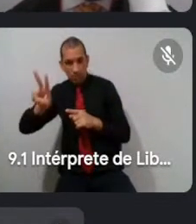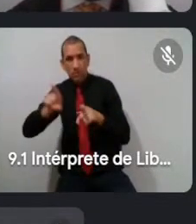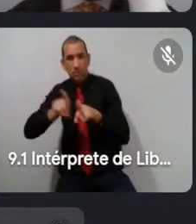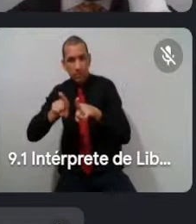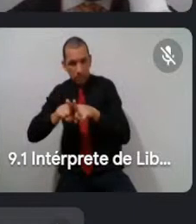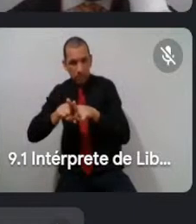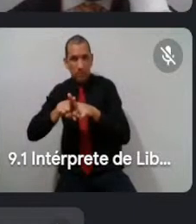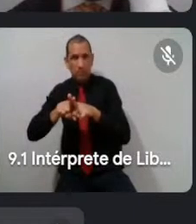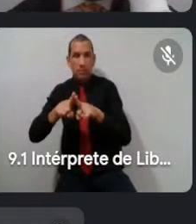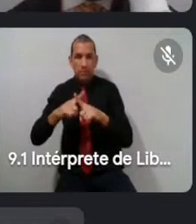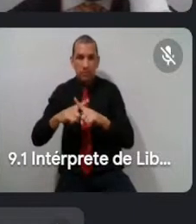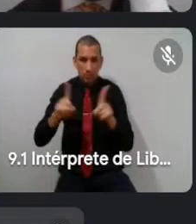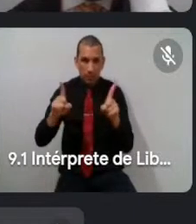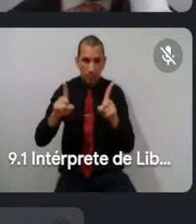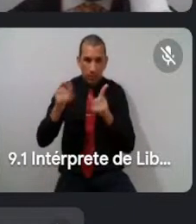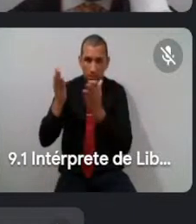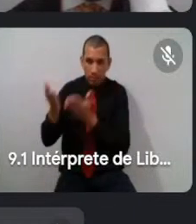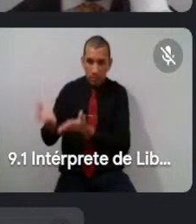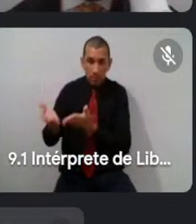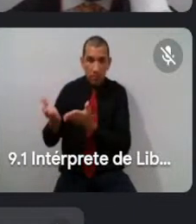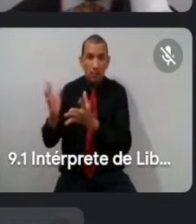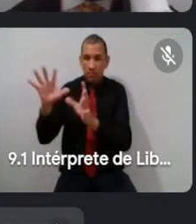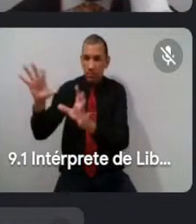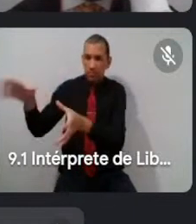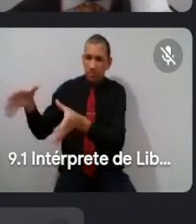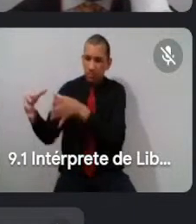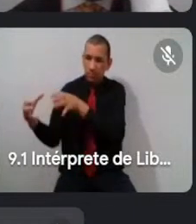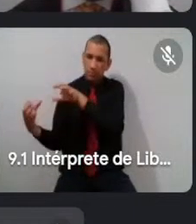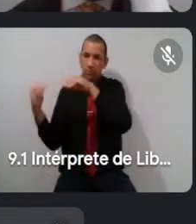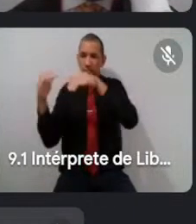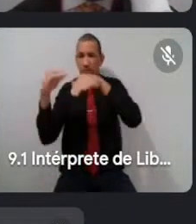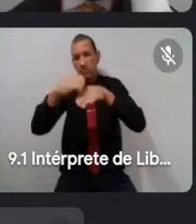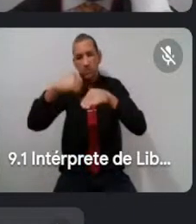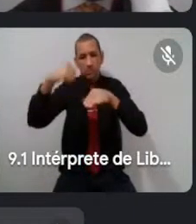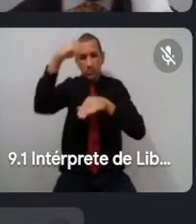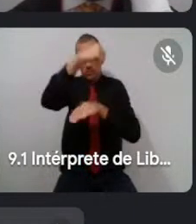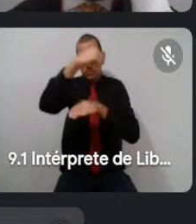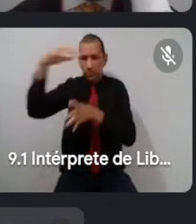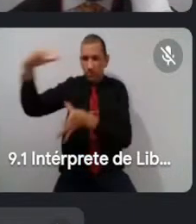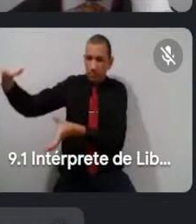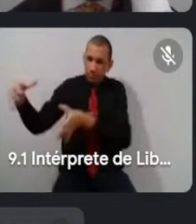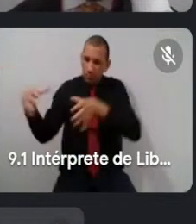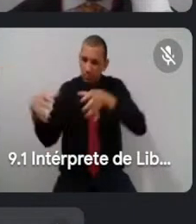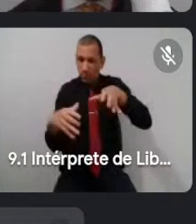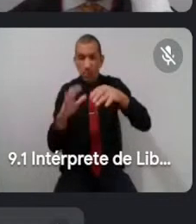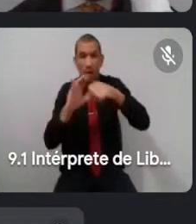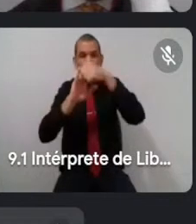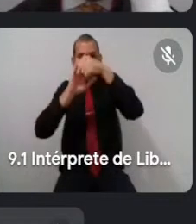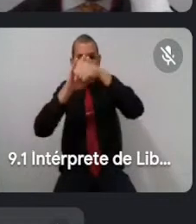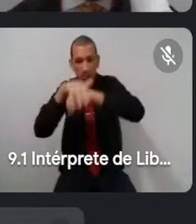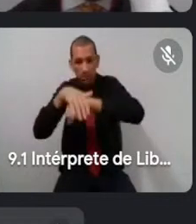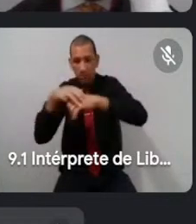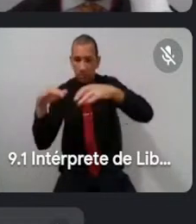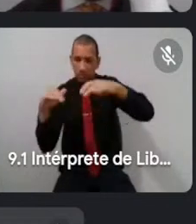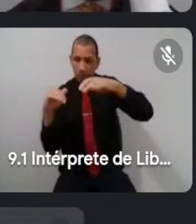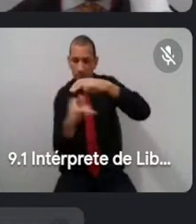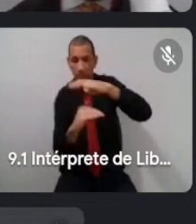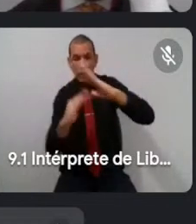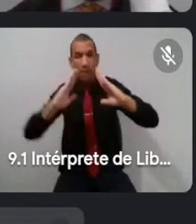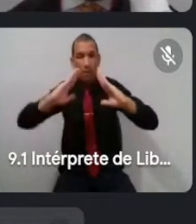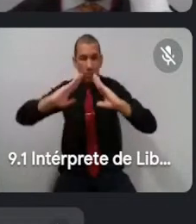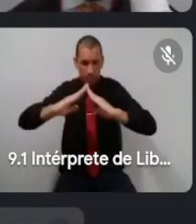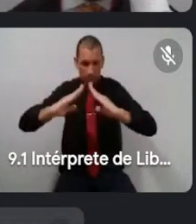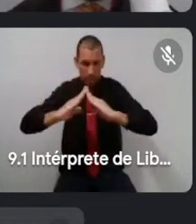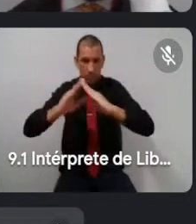reclamado de alcunha ferrado ter colocado os pneus no porta-malas do veículo a noite dentro da casa